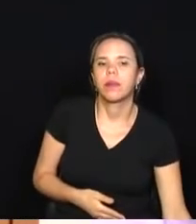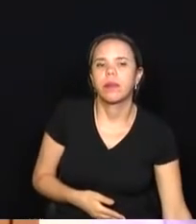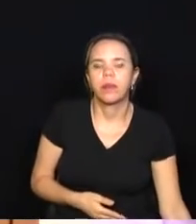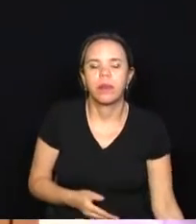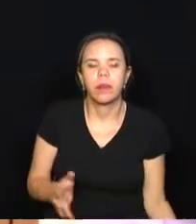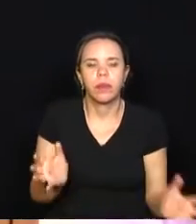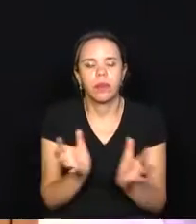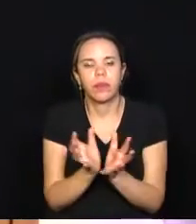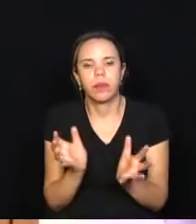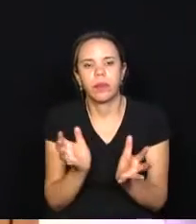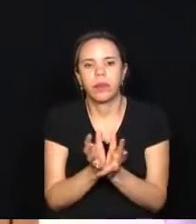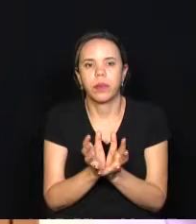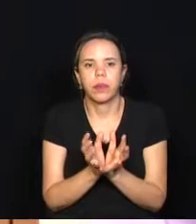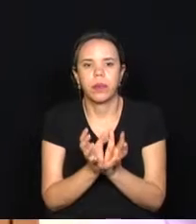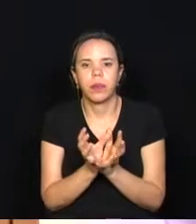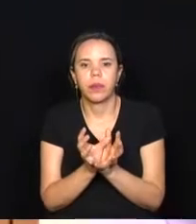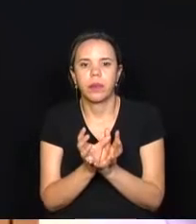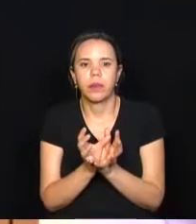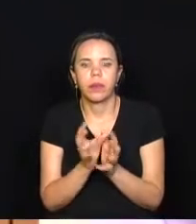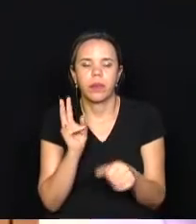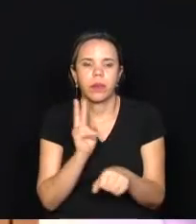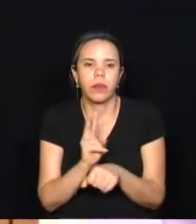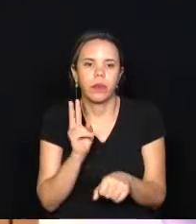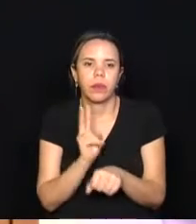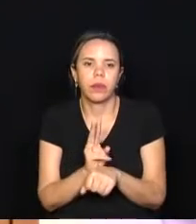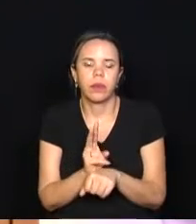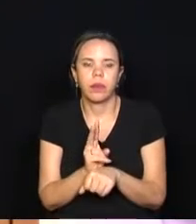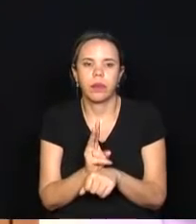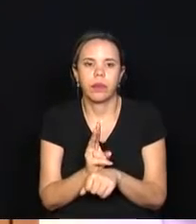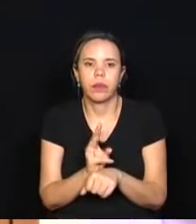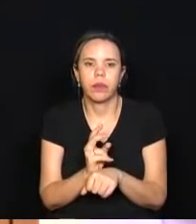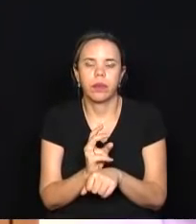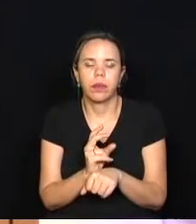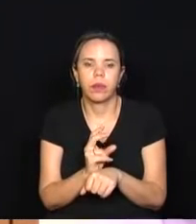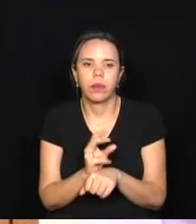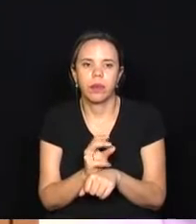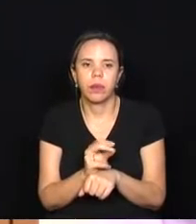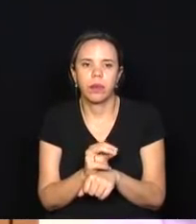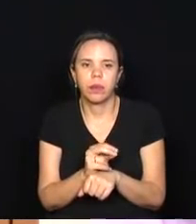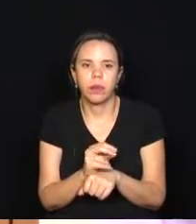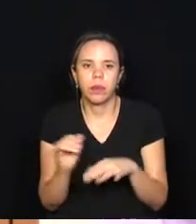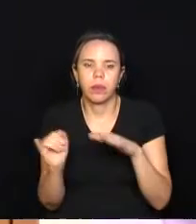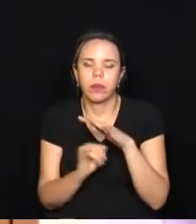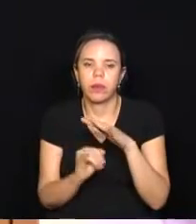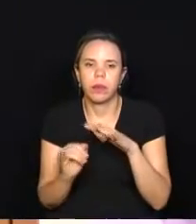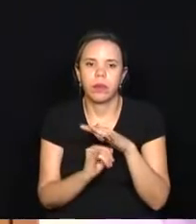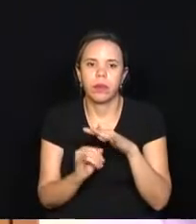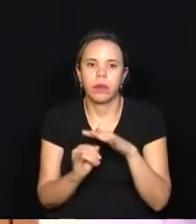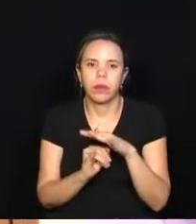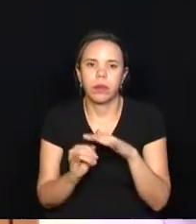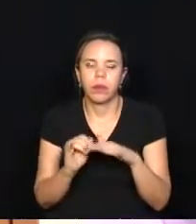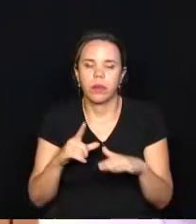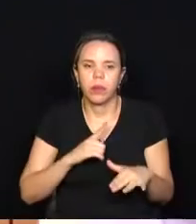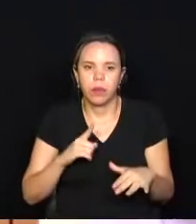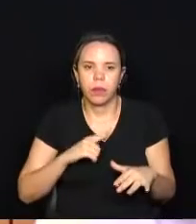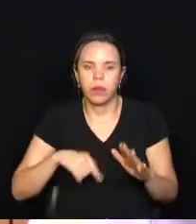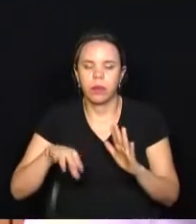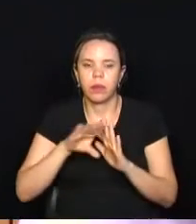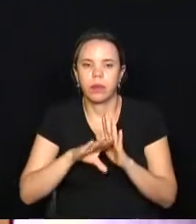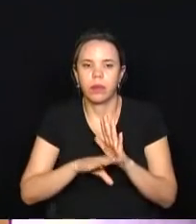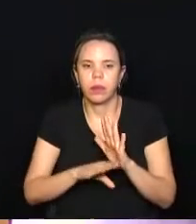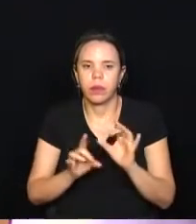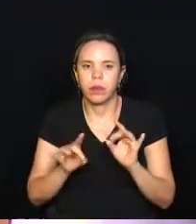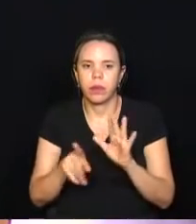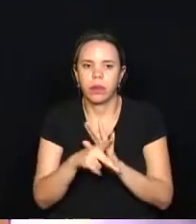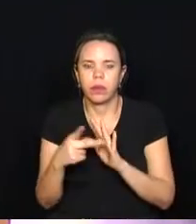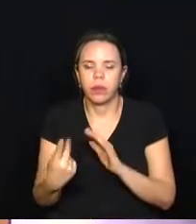equipe, né, de cuidados, né, dessa instituição para que hajam programas